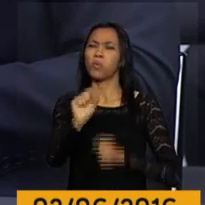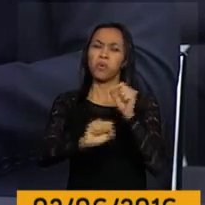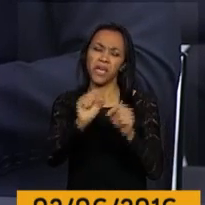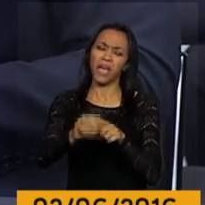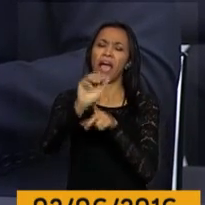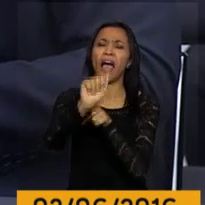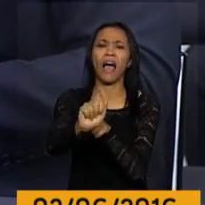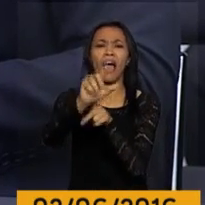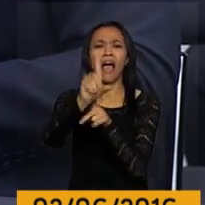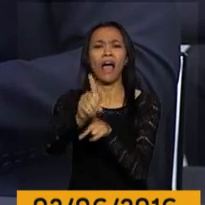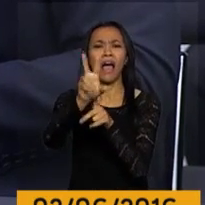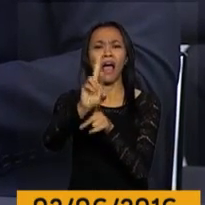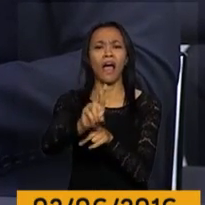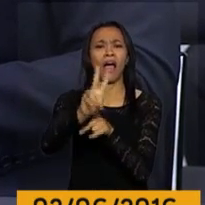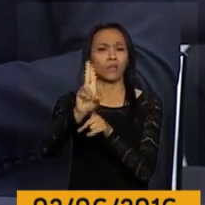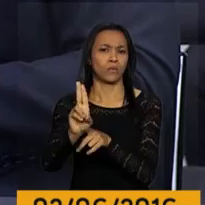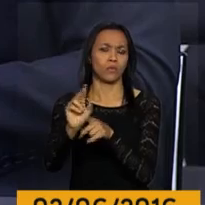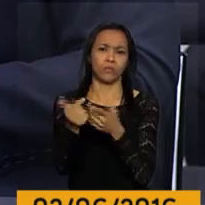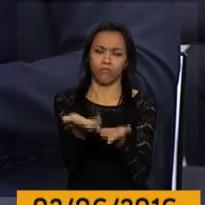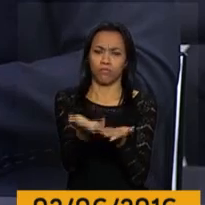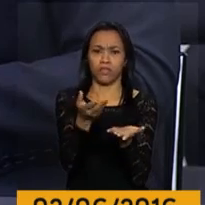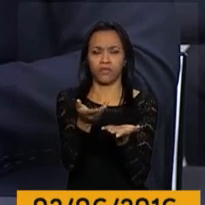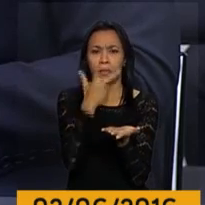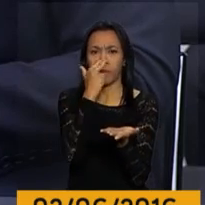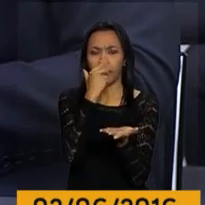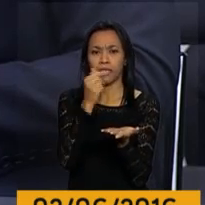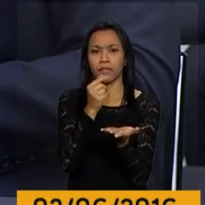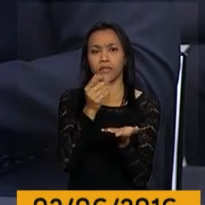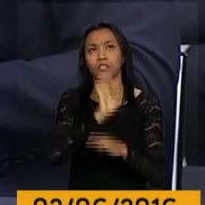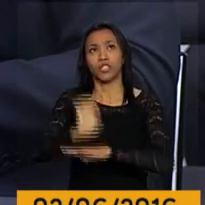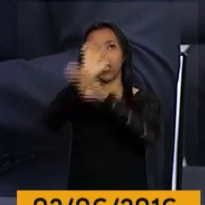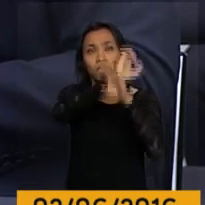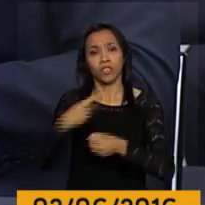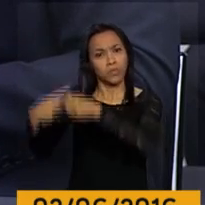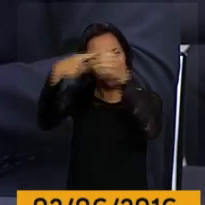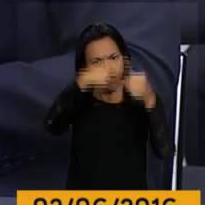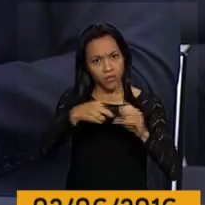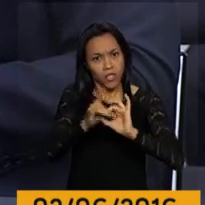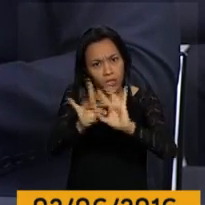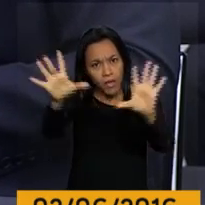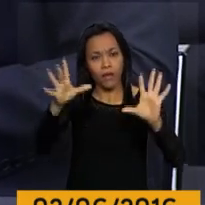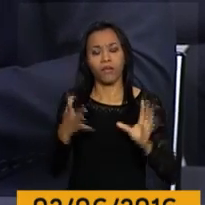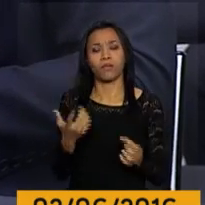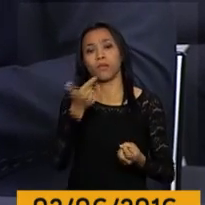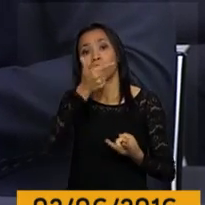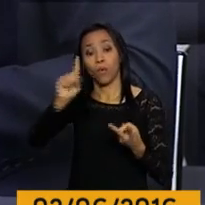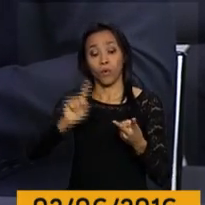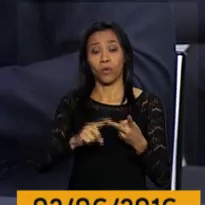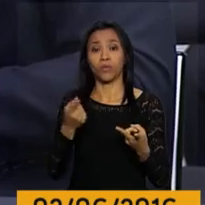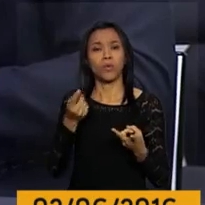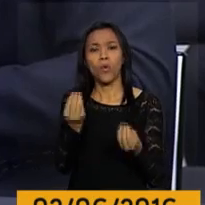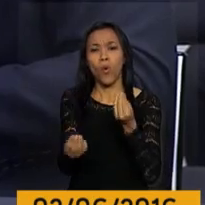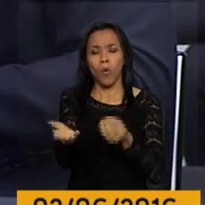governo a aprovação desse mecanismo, que inclusive foi estendido para estados, municípios, né? E também uma avaliação sobre a mobilização da base